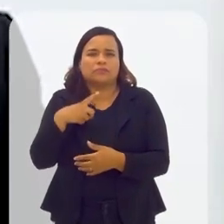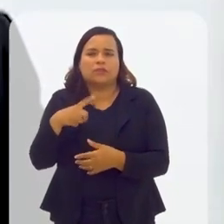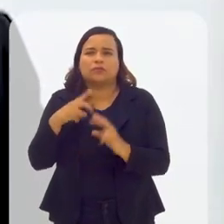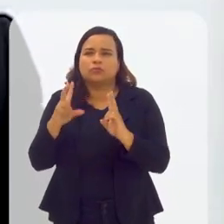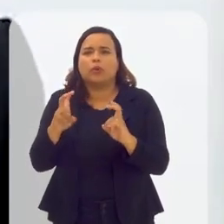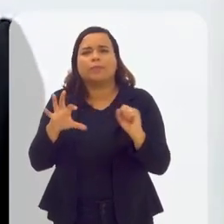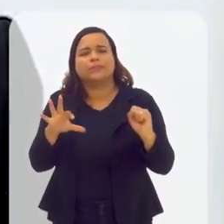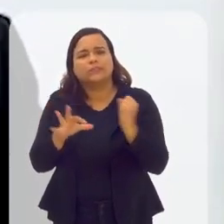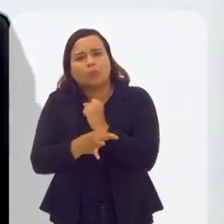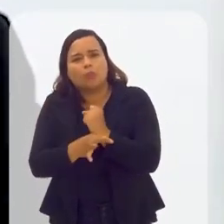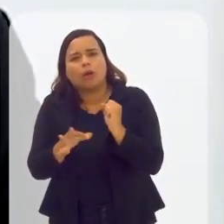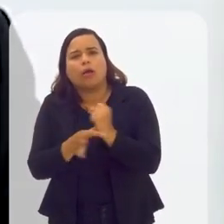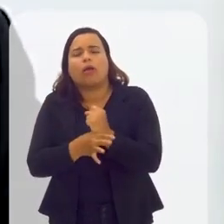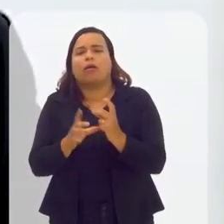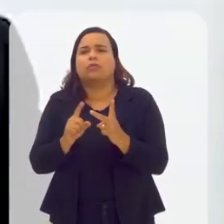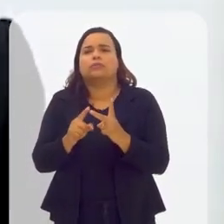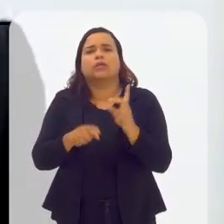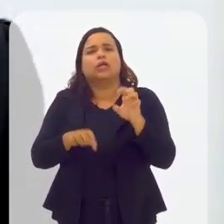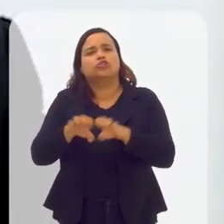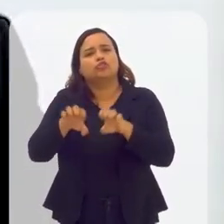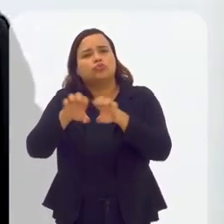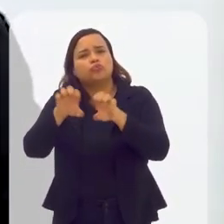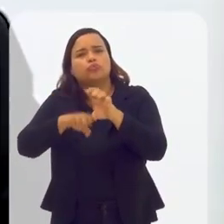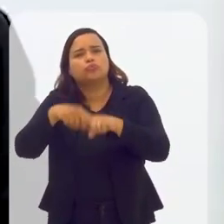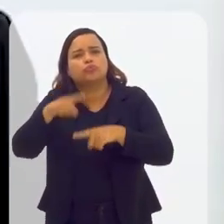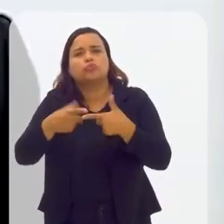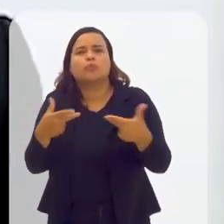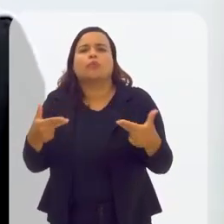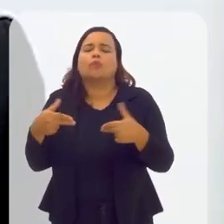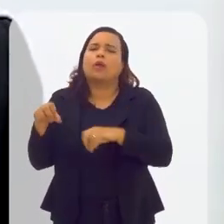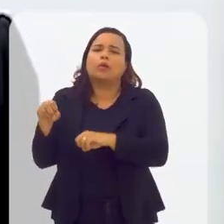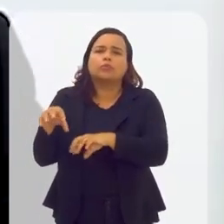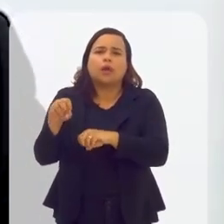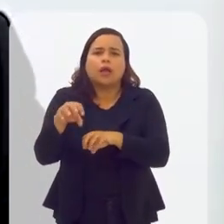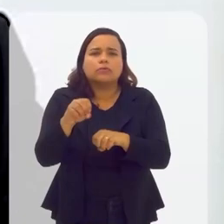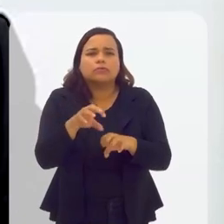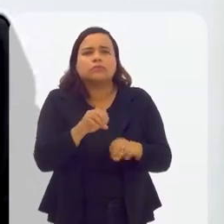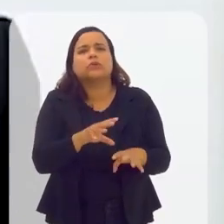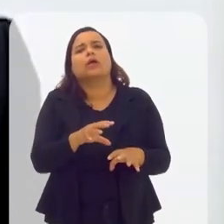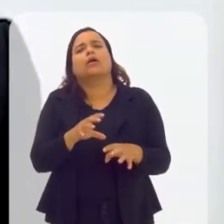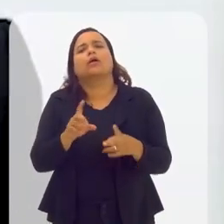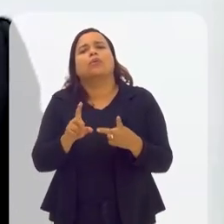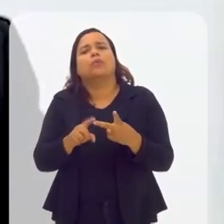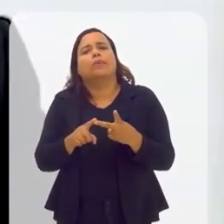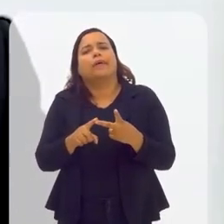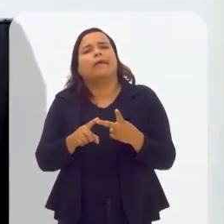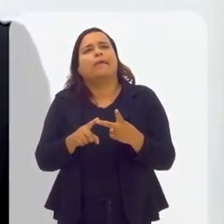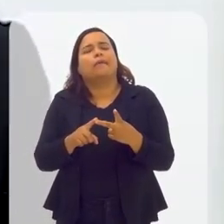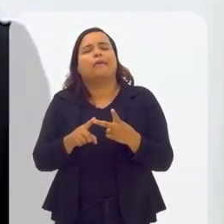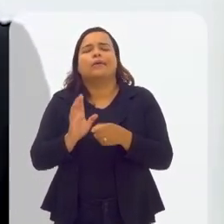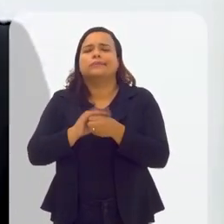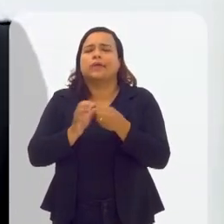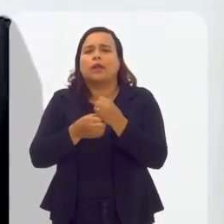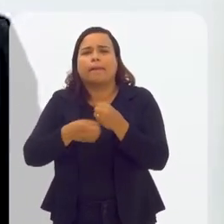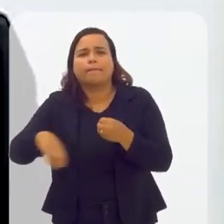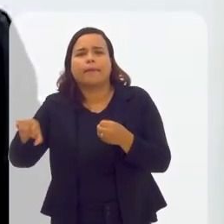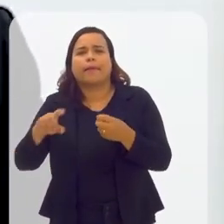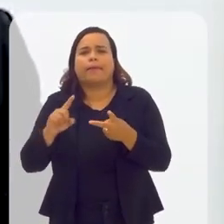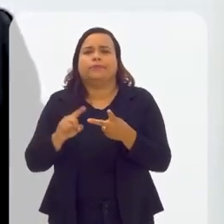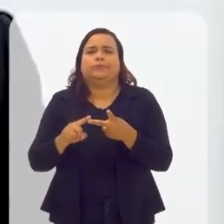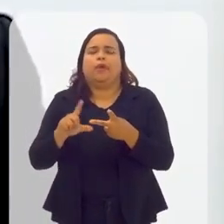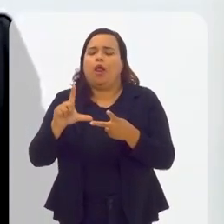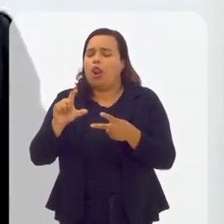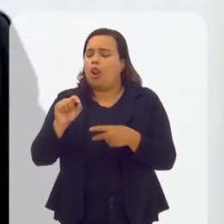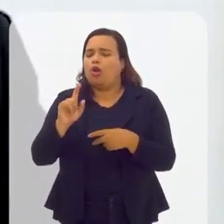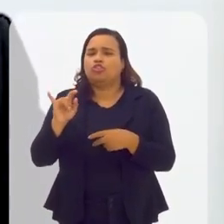temas de segurança, infraestrutura, educação, saneamento, logística,